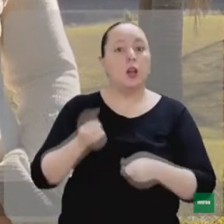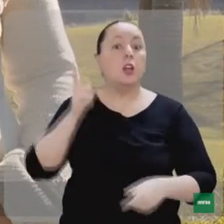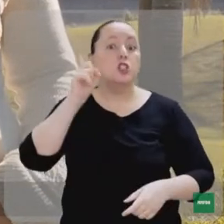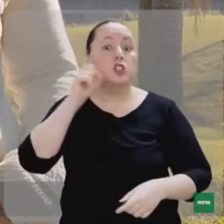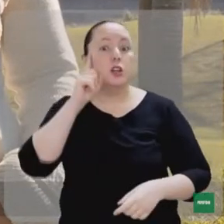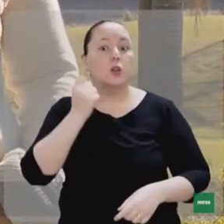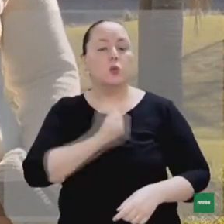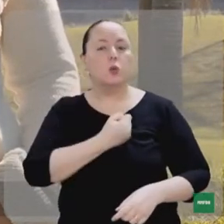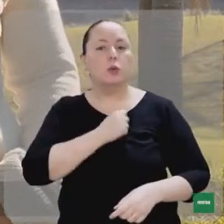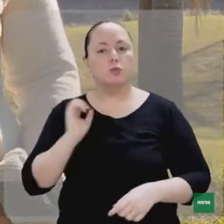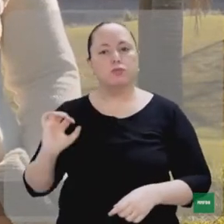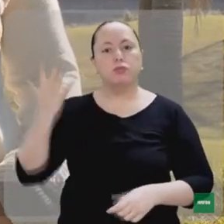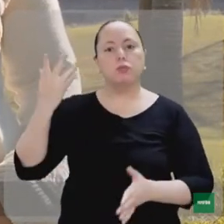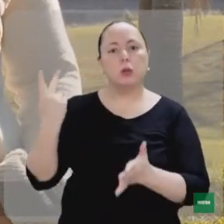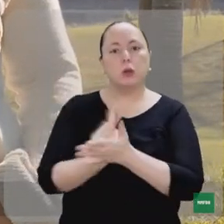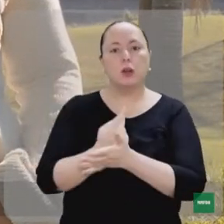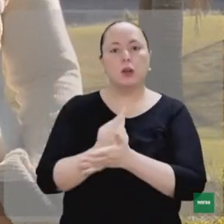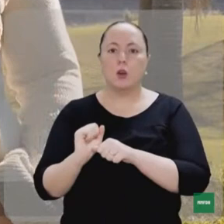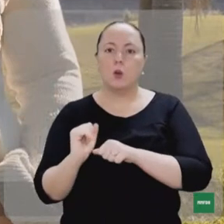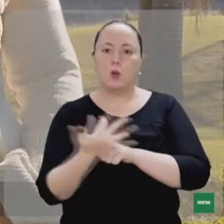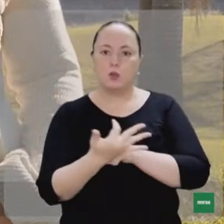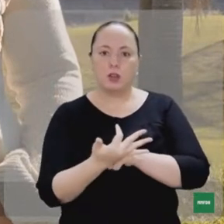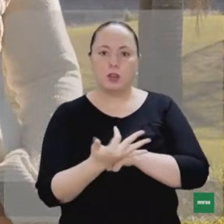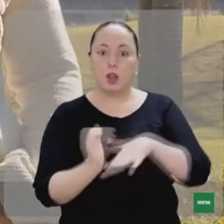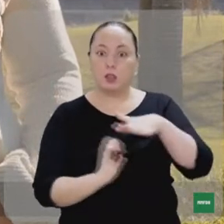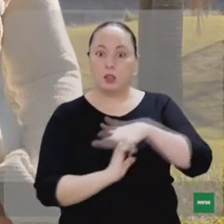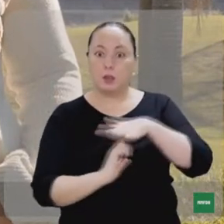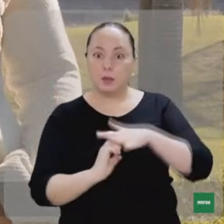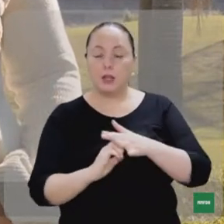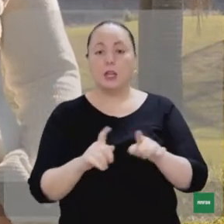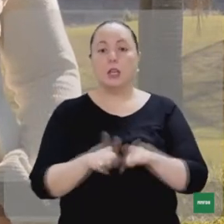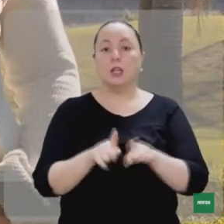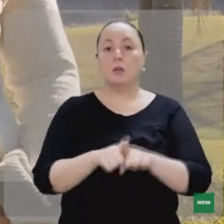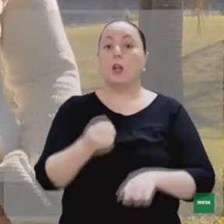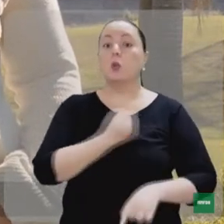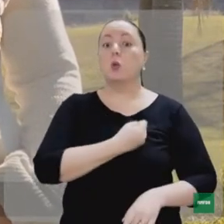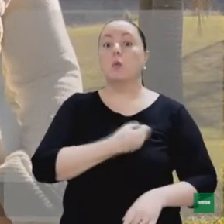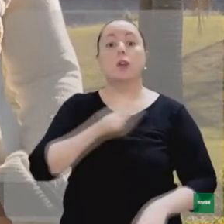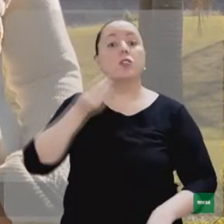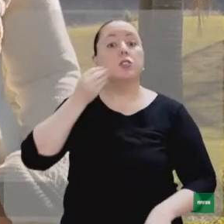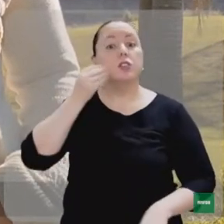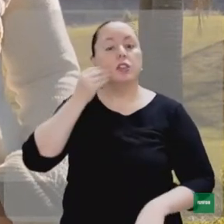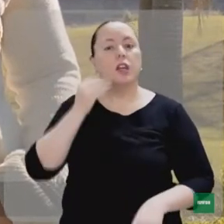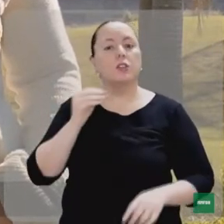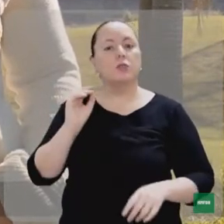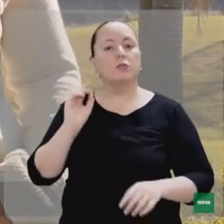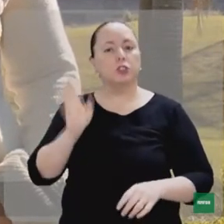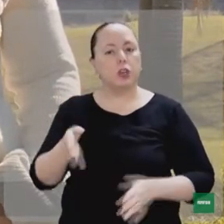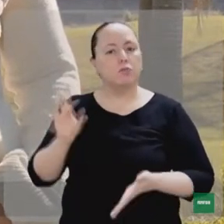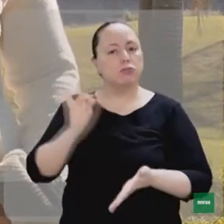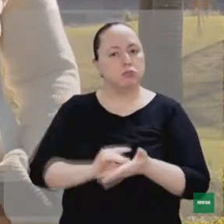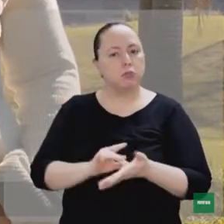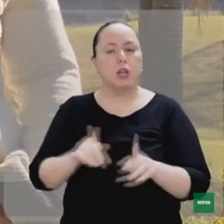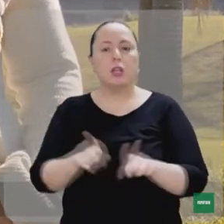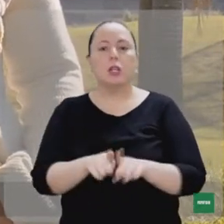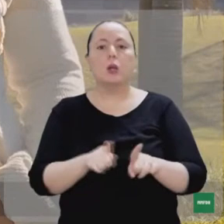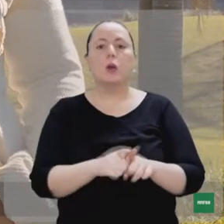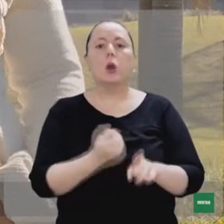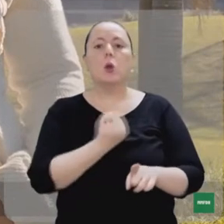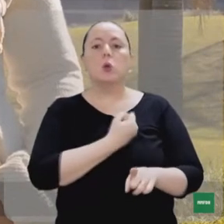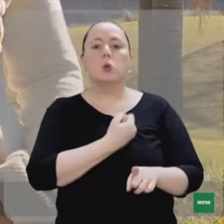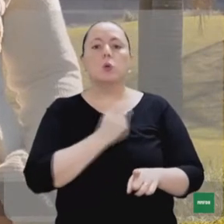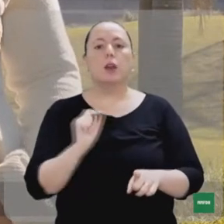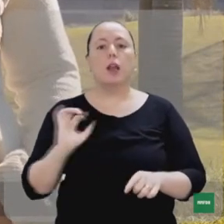monitorar diariamente o número de casos de doença na empresa, número de testes aplicados, números